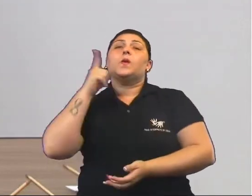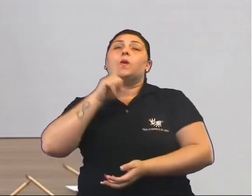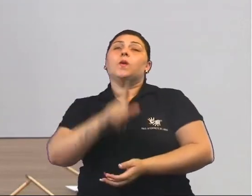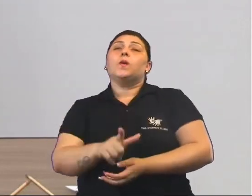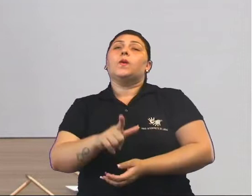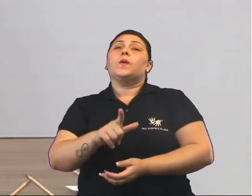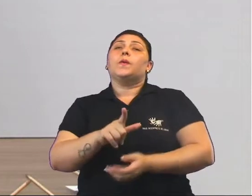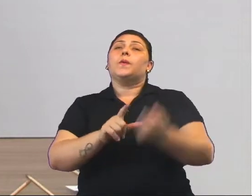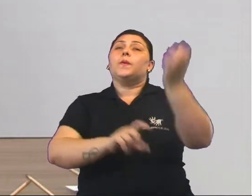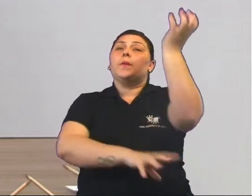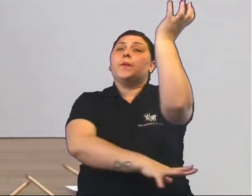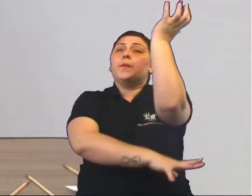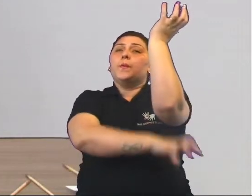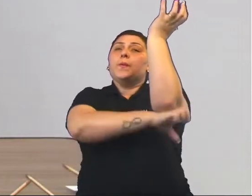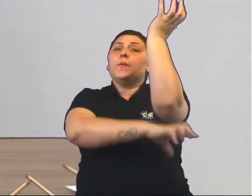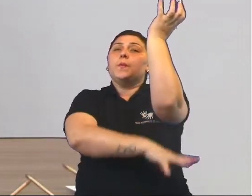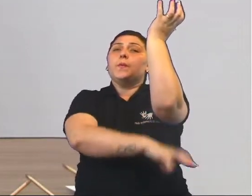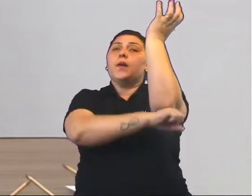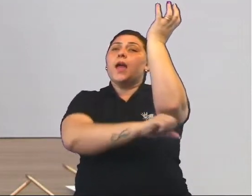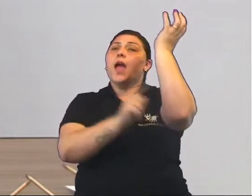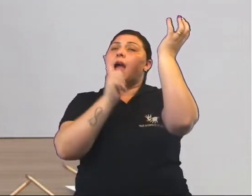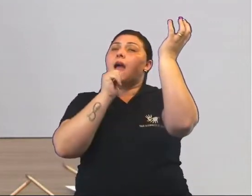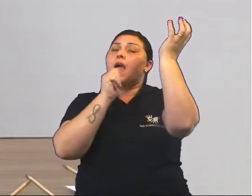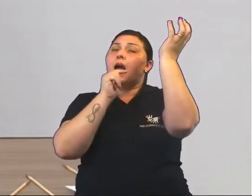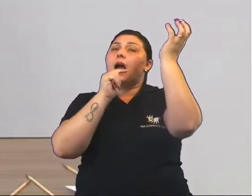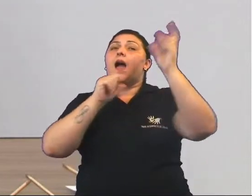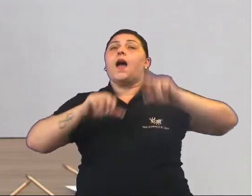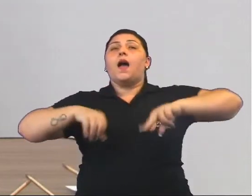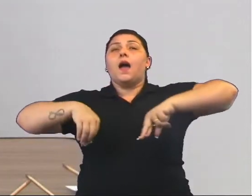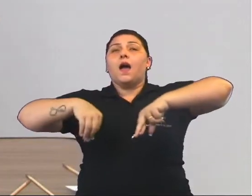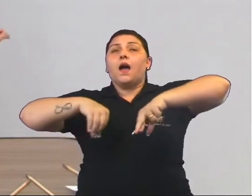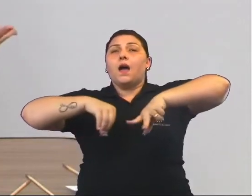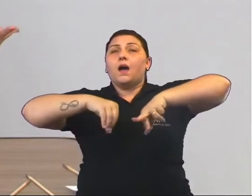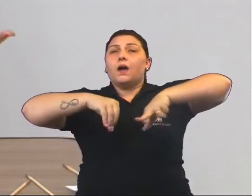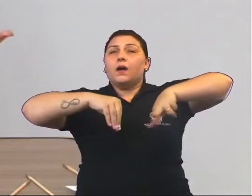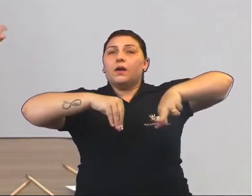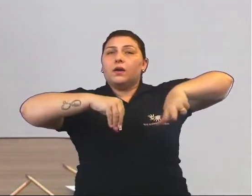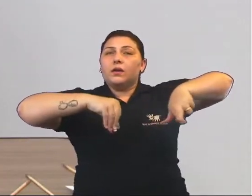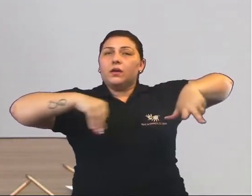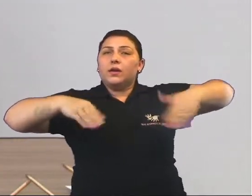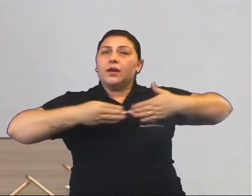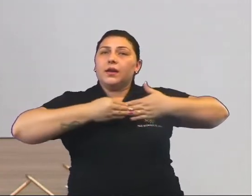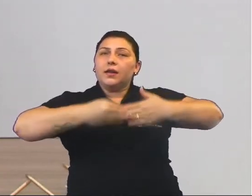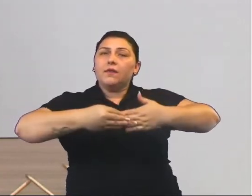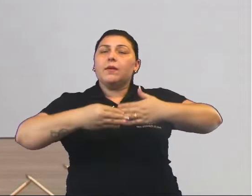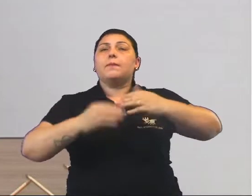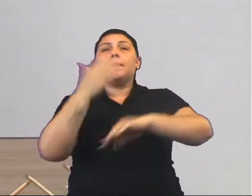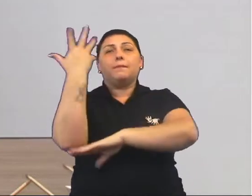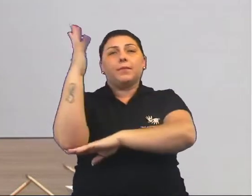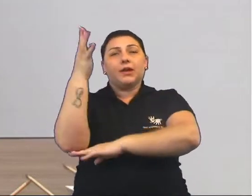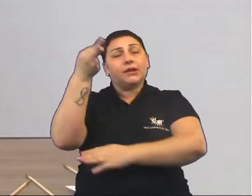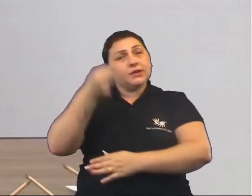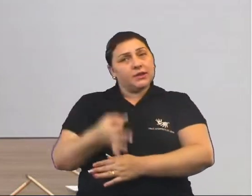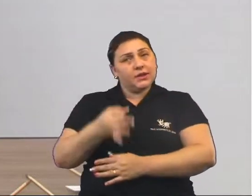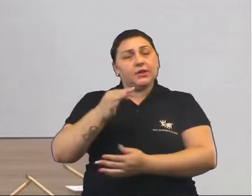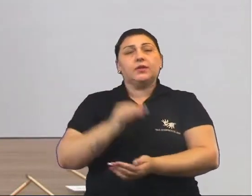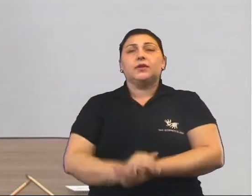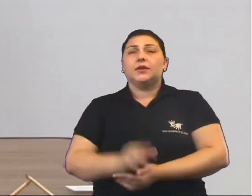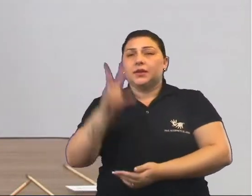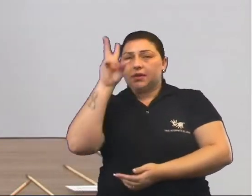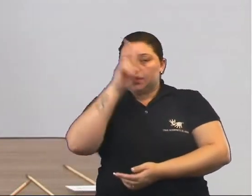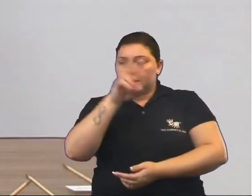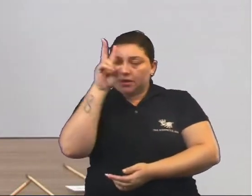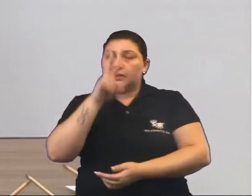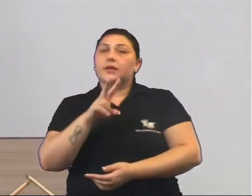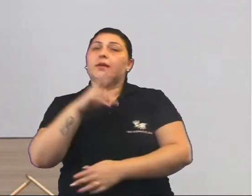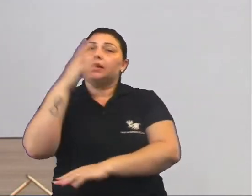consegue absorver toda a água e todos os sais minerais e levar para a planta, certo? Lembram que eu falei para vocês